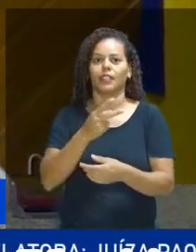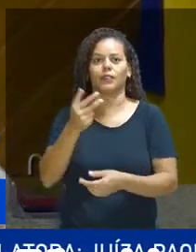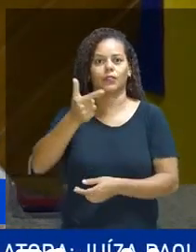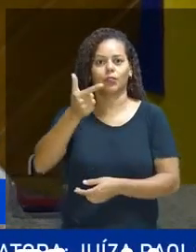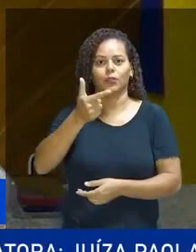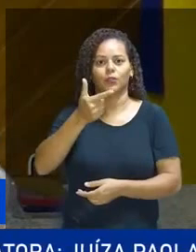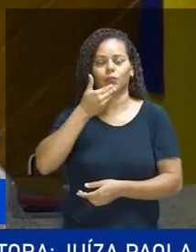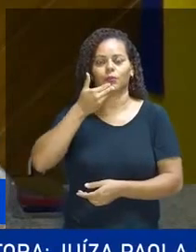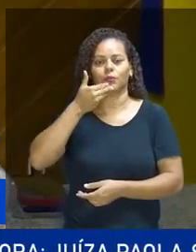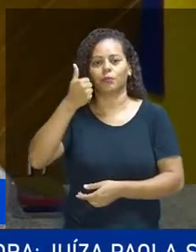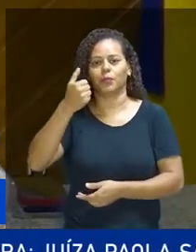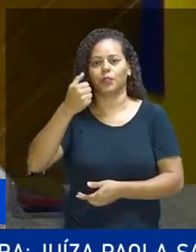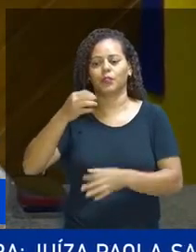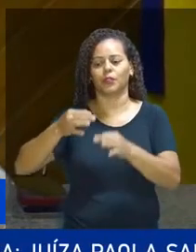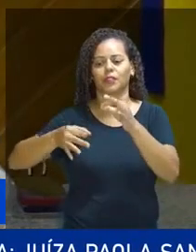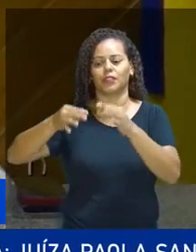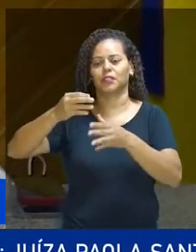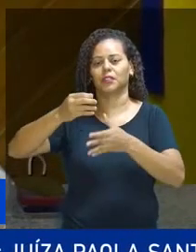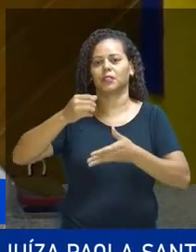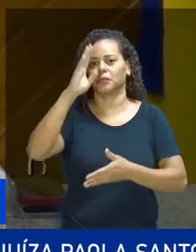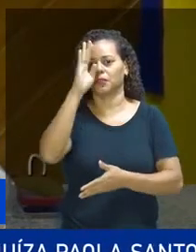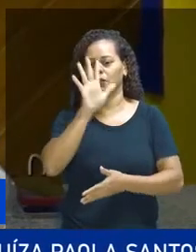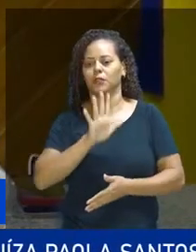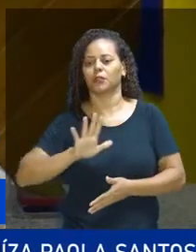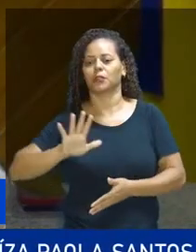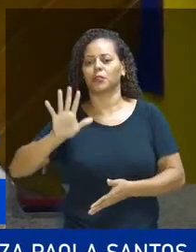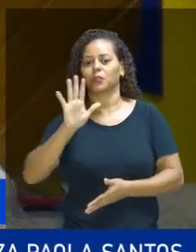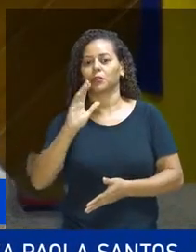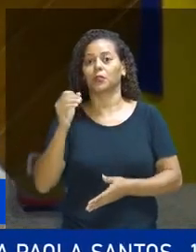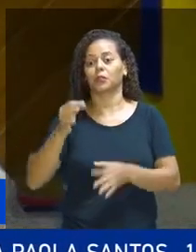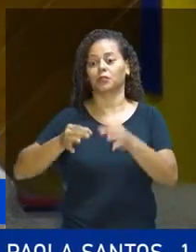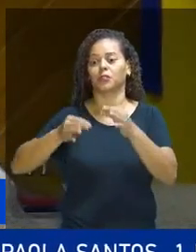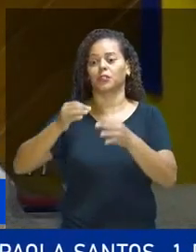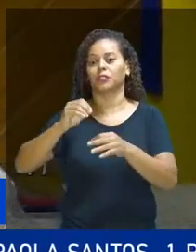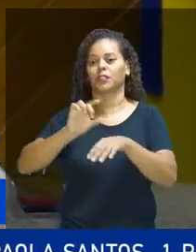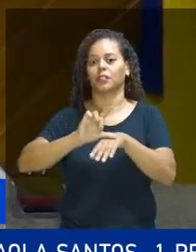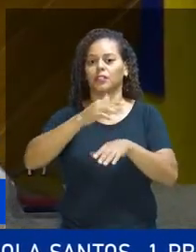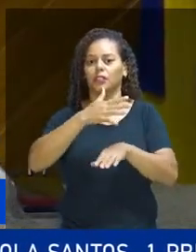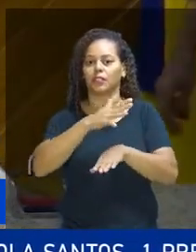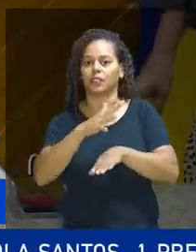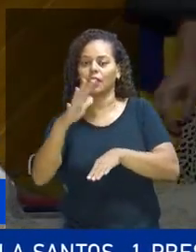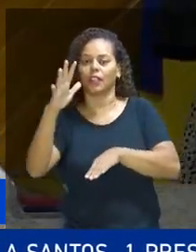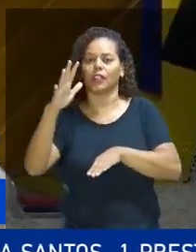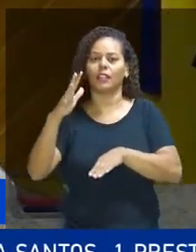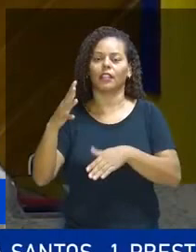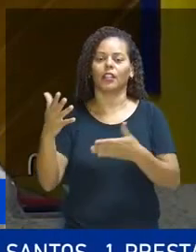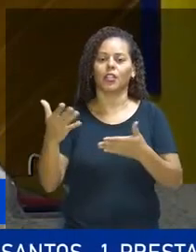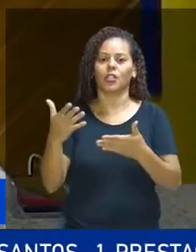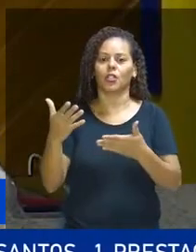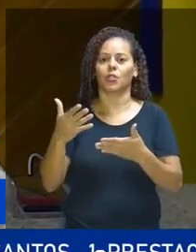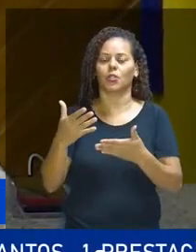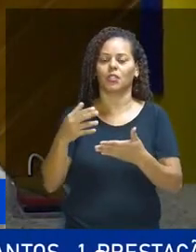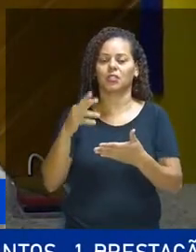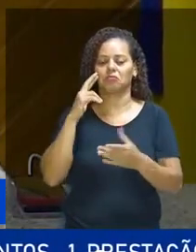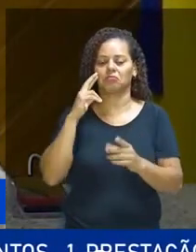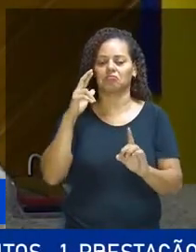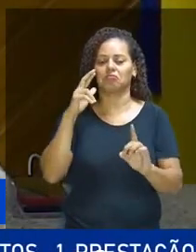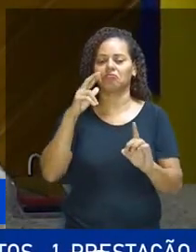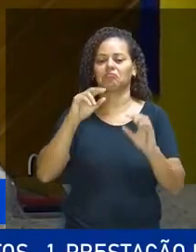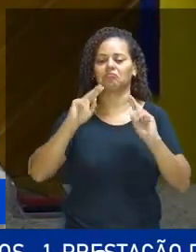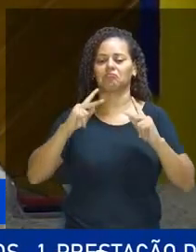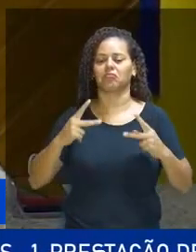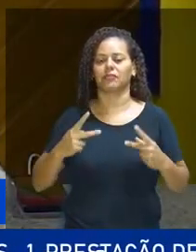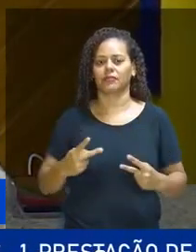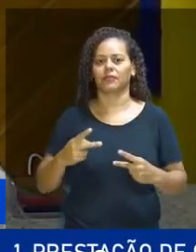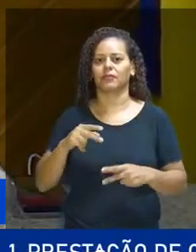segundo melhor tribunal do país, um tribunal diamante de qualidade reconhecido pelo Conselho Nacional de Justiça. Eu dou minha boa